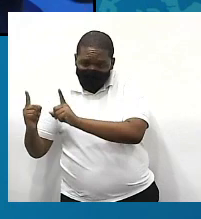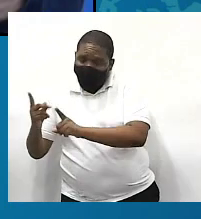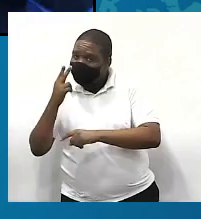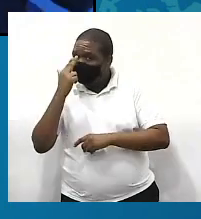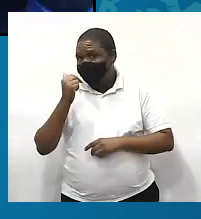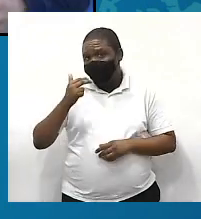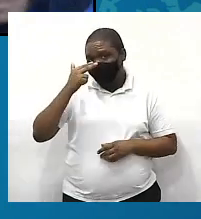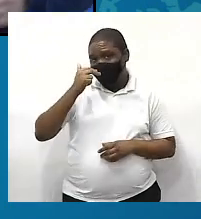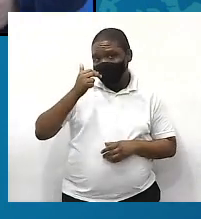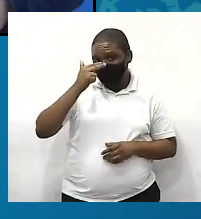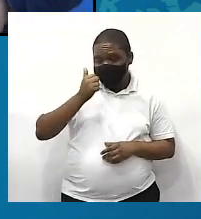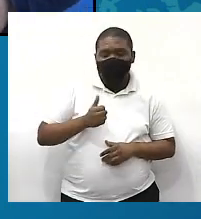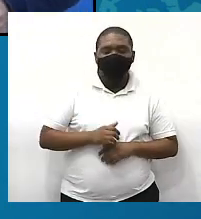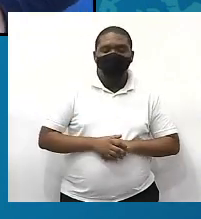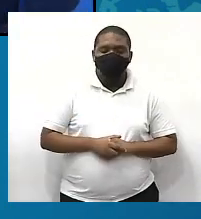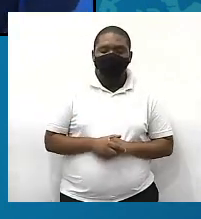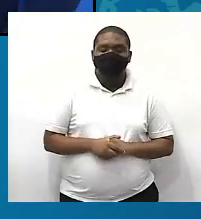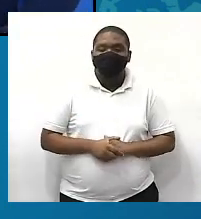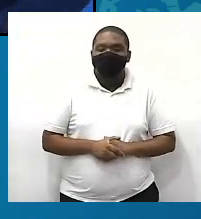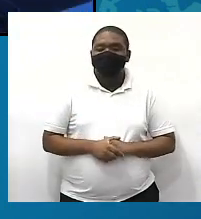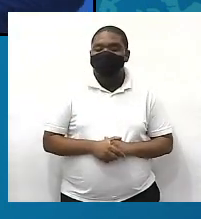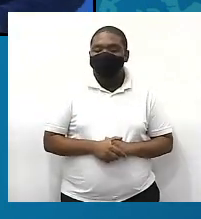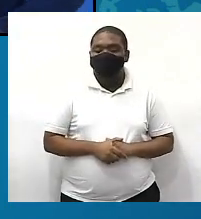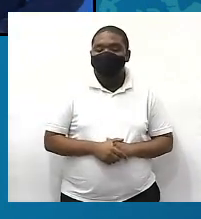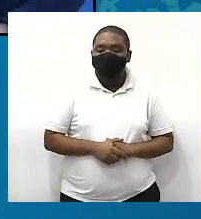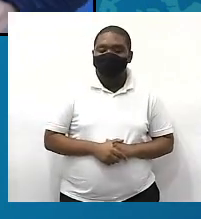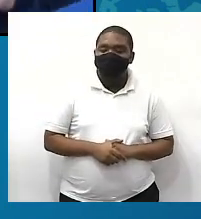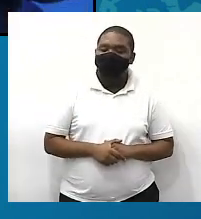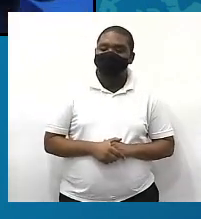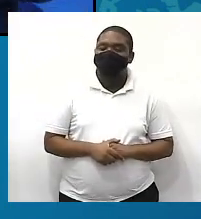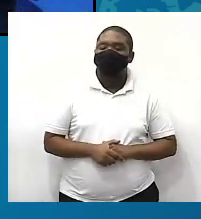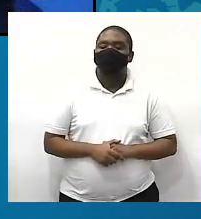seja, a mesma unidade de medida, tá ok? Vamos lá.